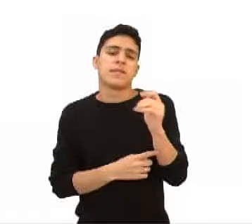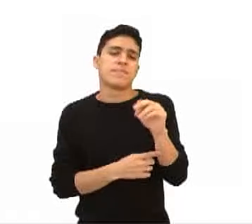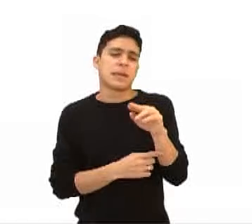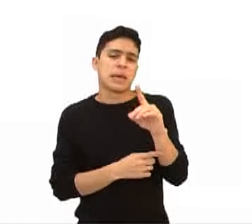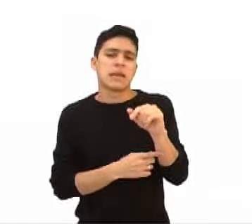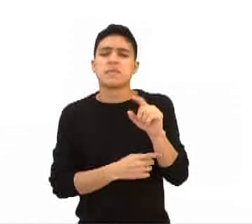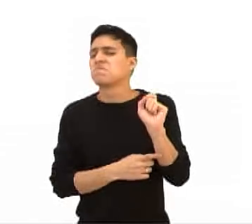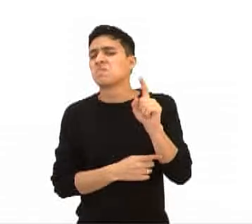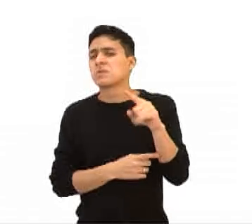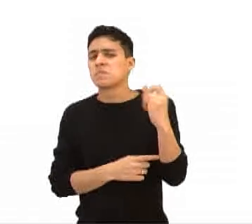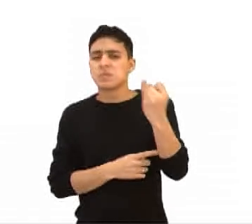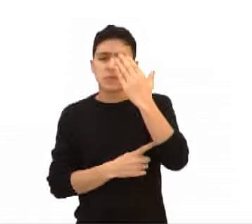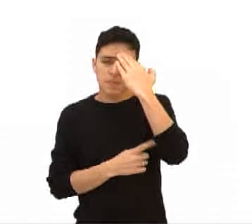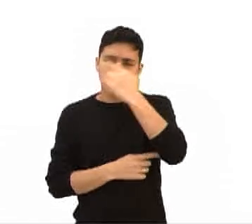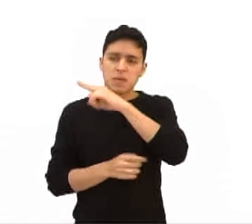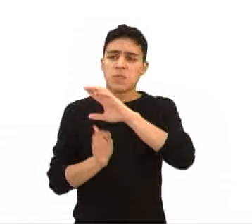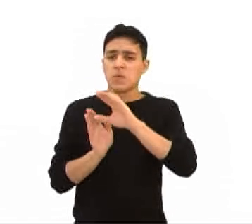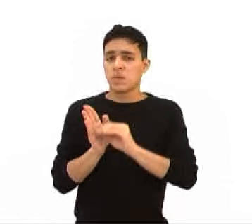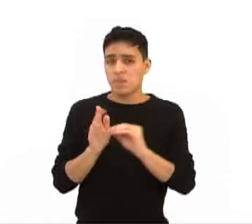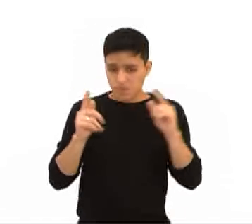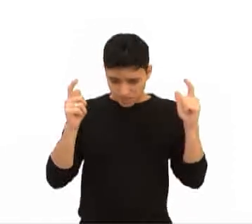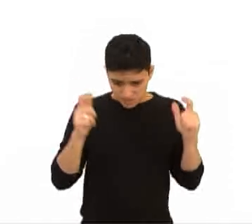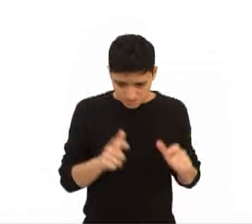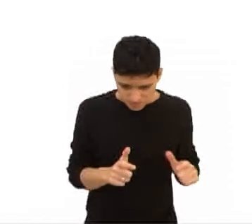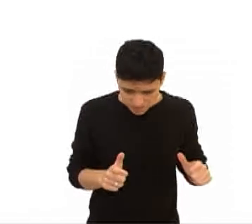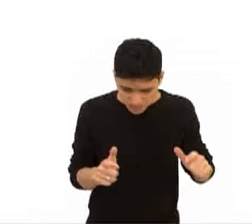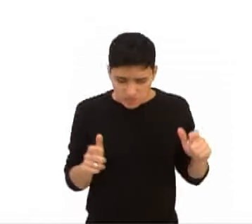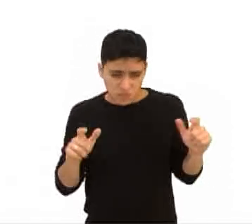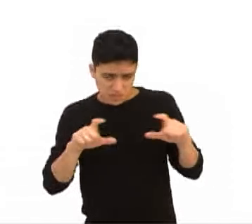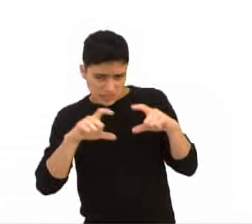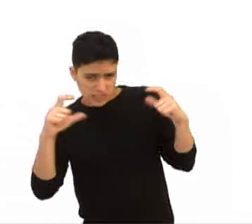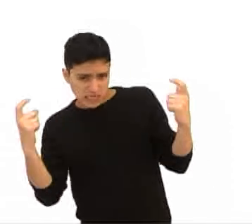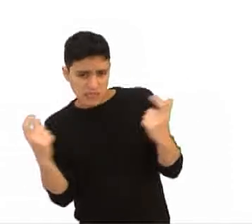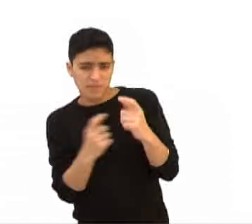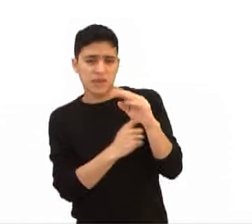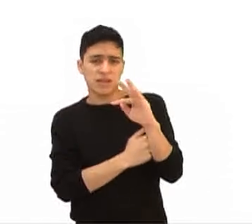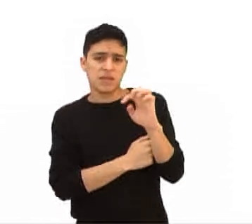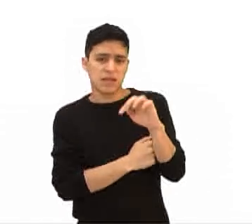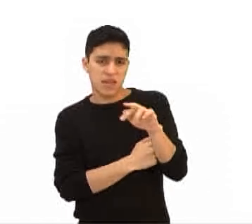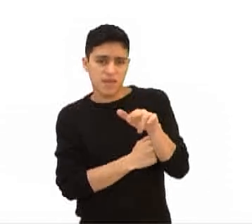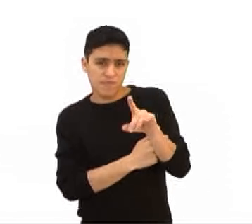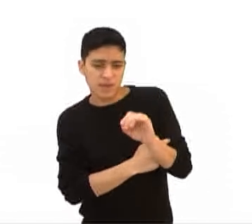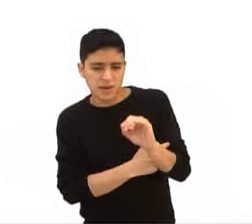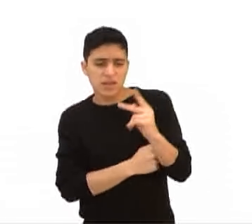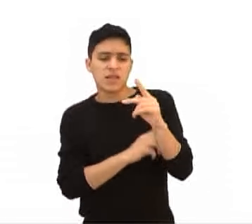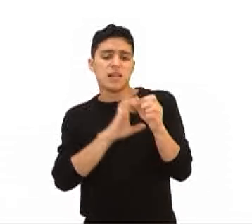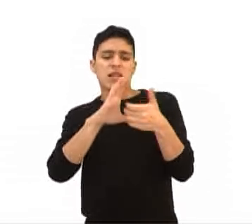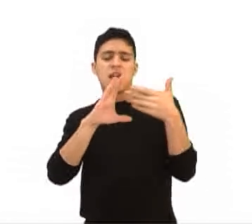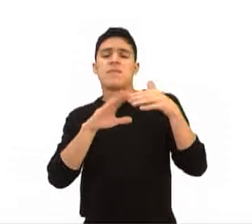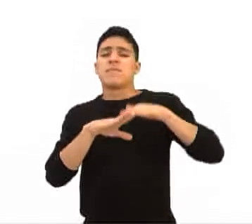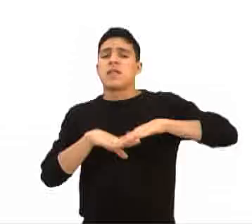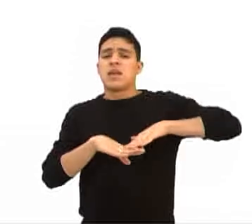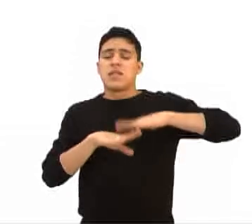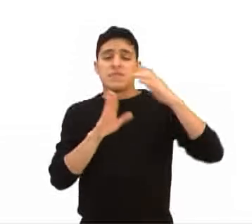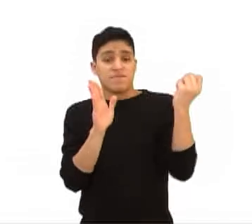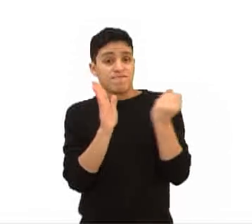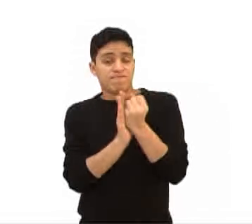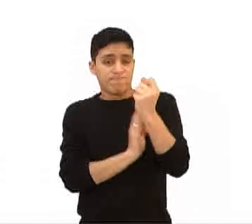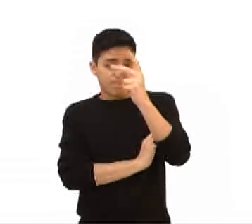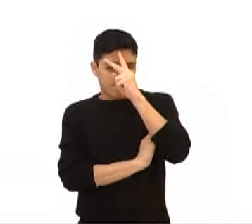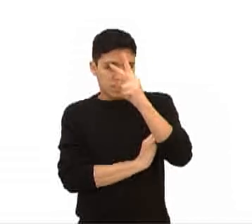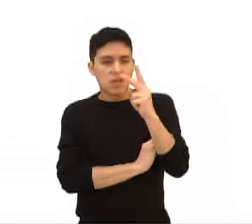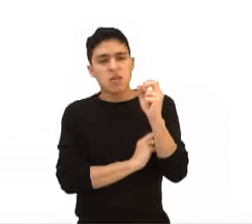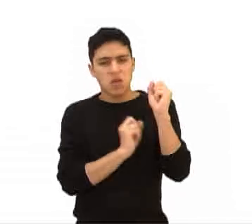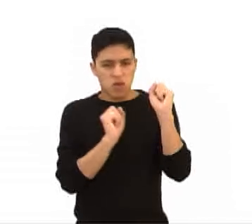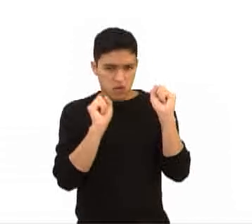floresta temperada? Elas ficam localizadas nas regiões de clima temperado e a sua característica mais marcante, além das 4